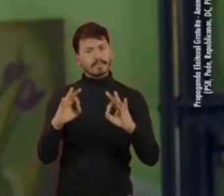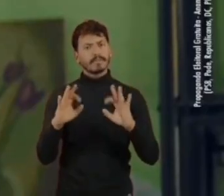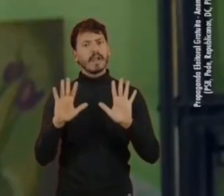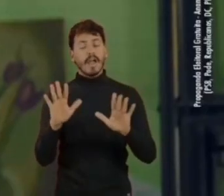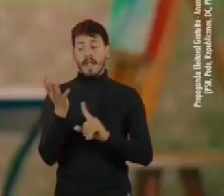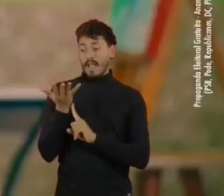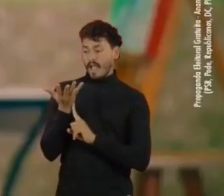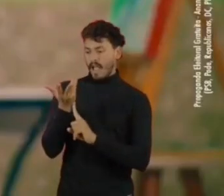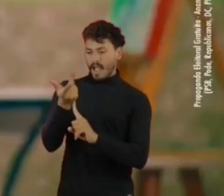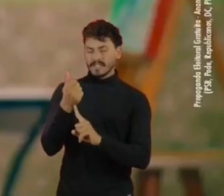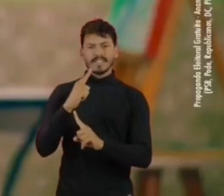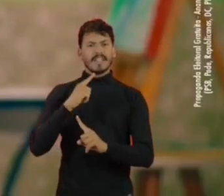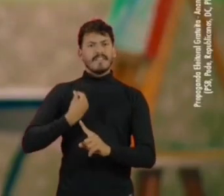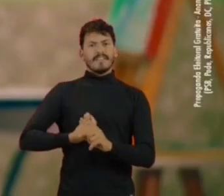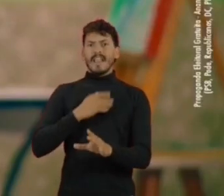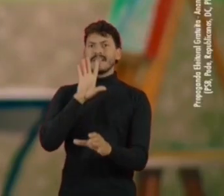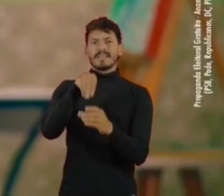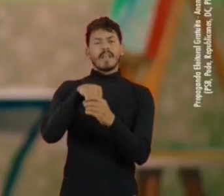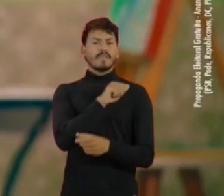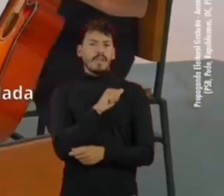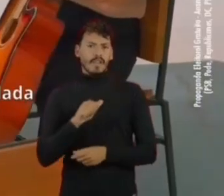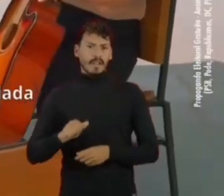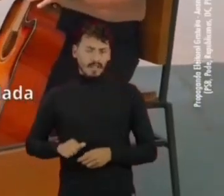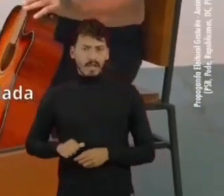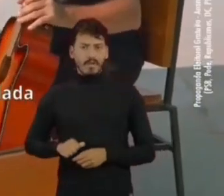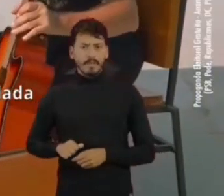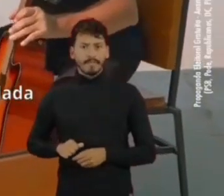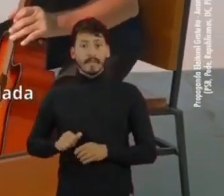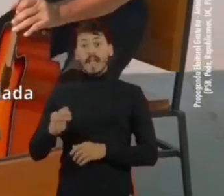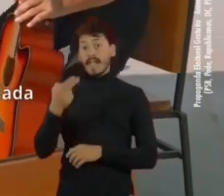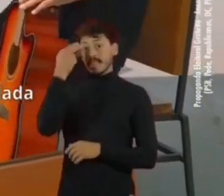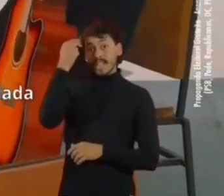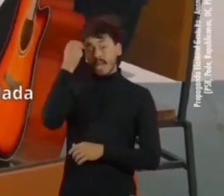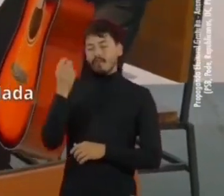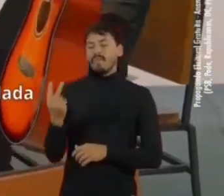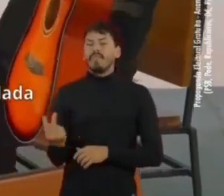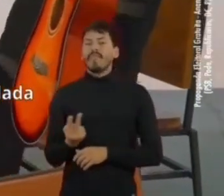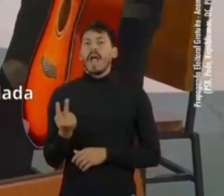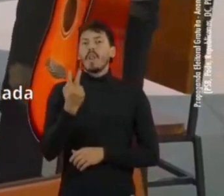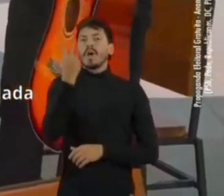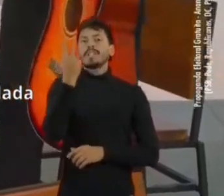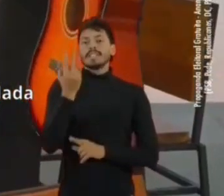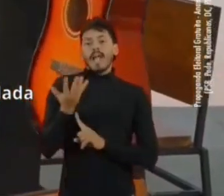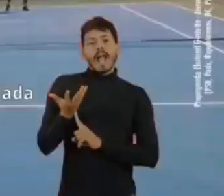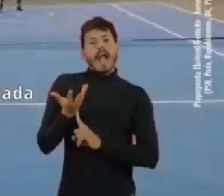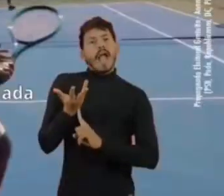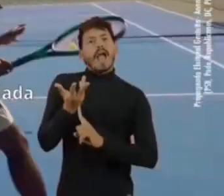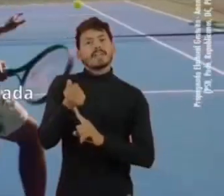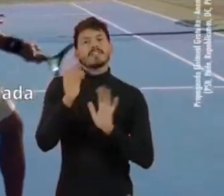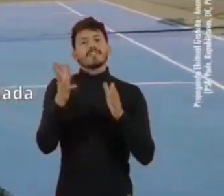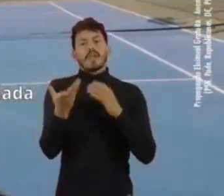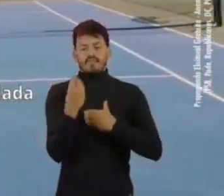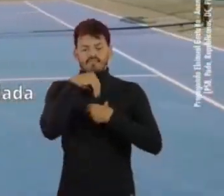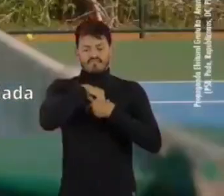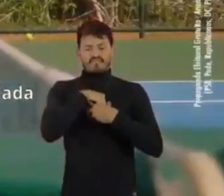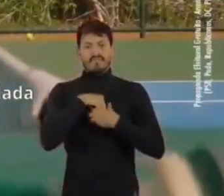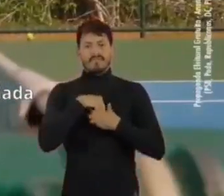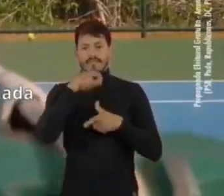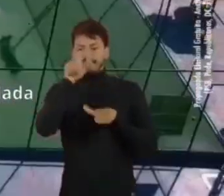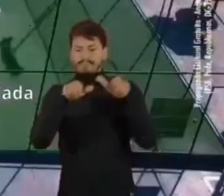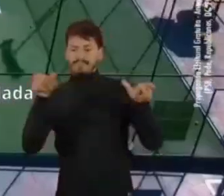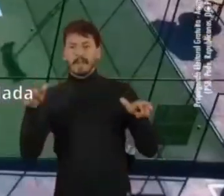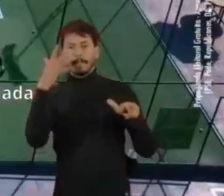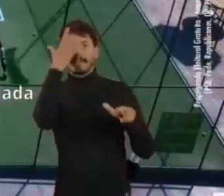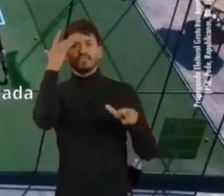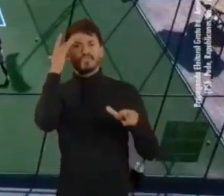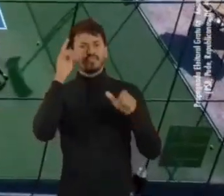A arte, ela tá na veia de Ananindeua. O Daniel, ele veio valorizar a arte que estava guardada dentro do